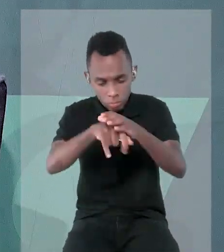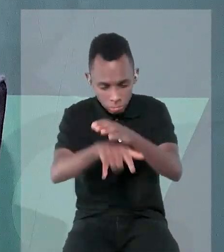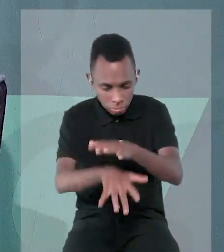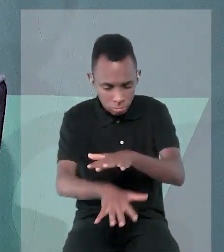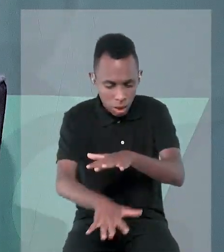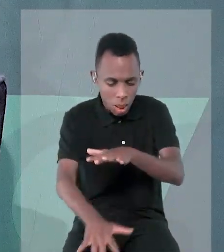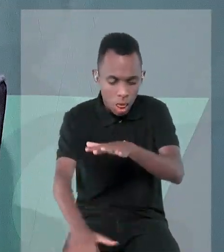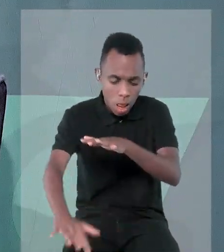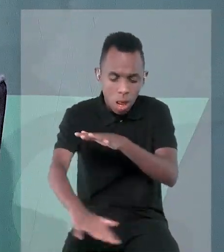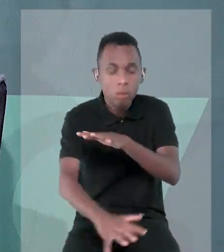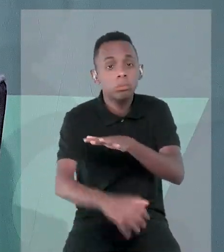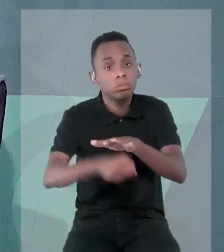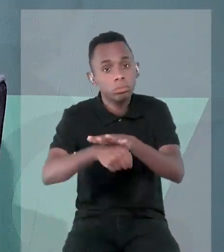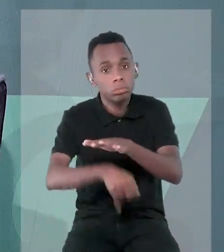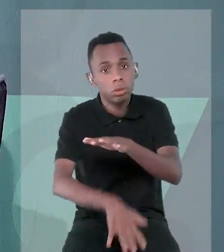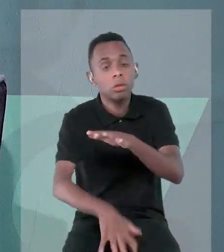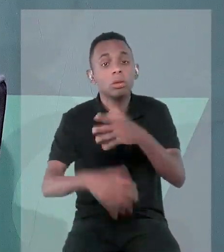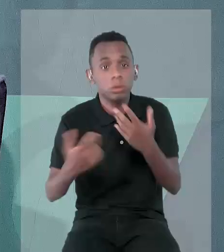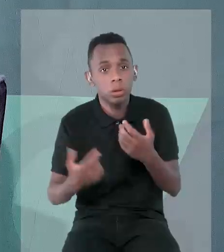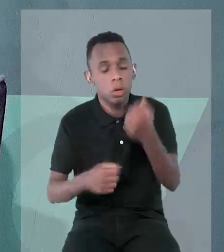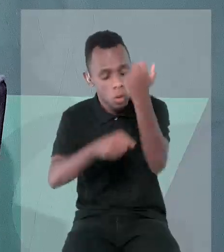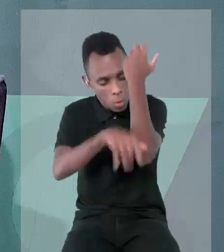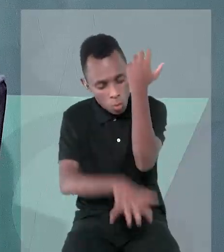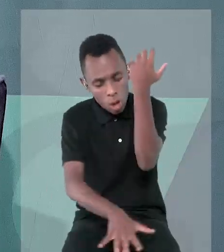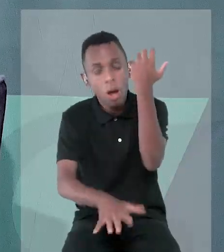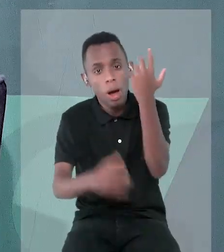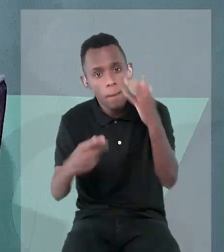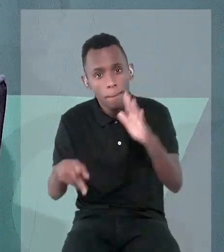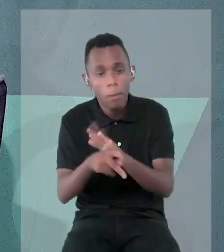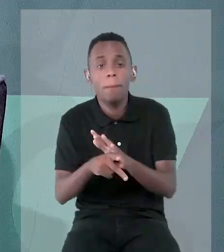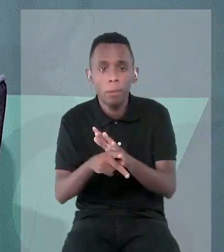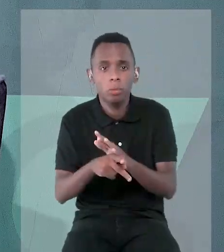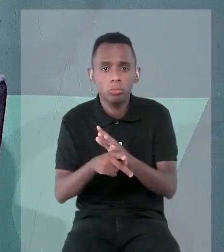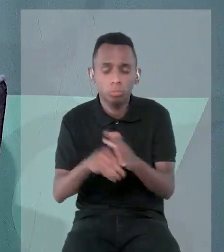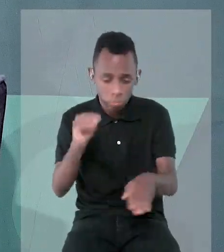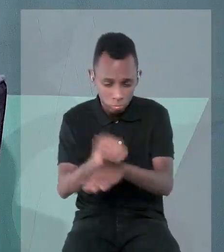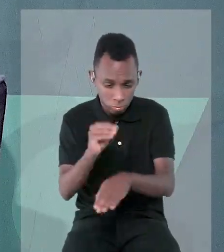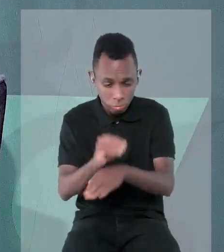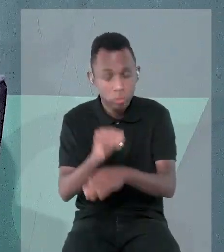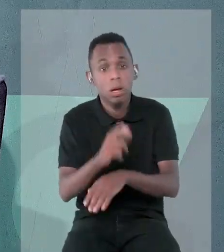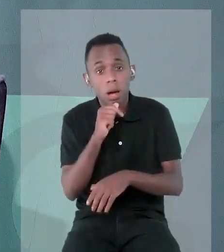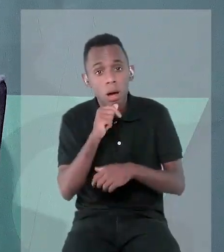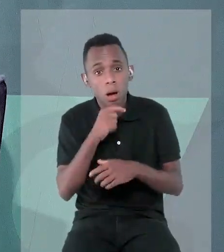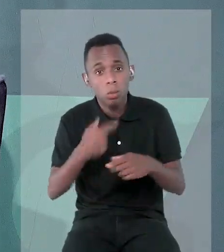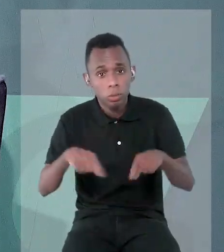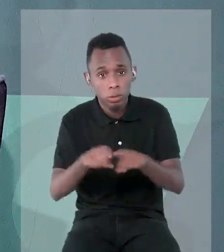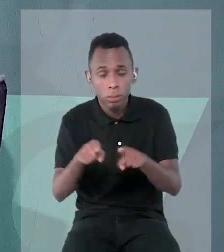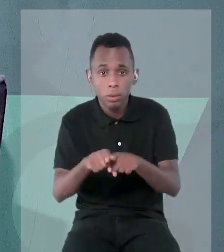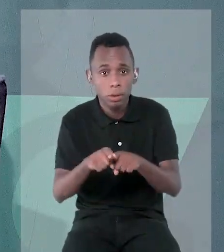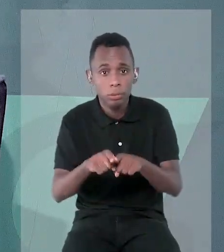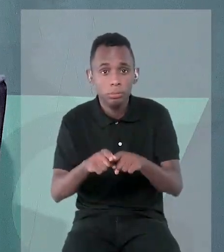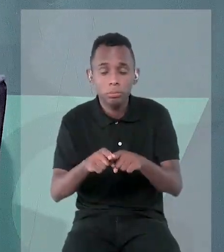permitir que essa água vá até o lençol freático, elas vão proteger a nascente da erosão, elas vão trazer essa água para cima no período de